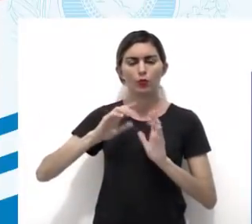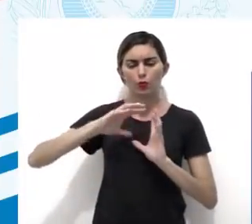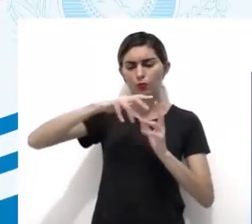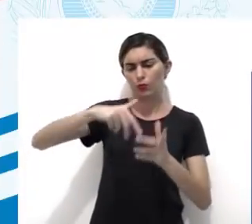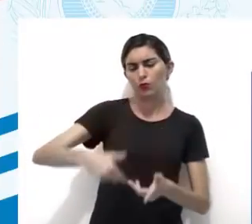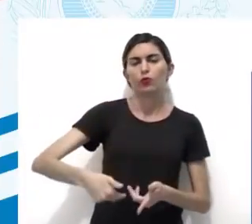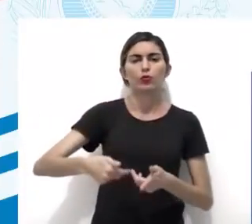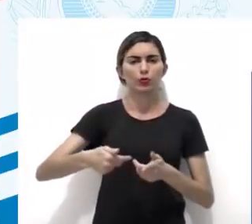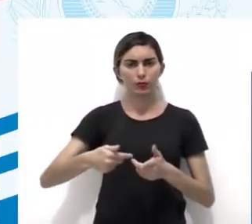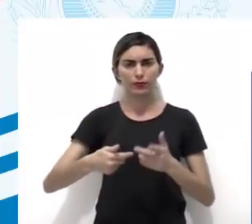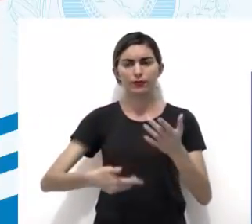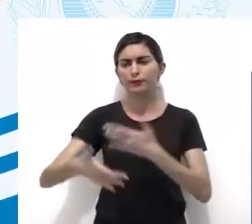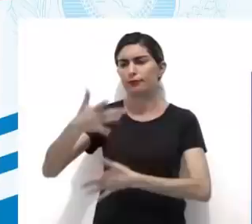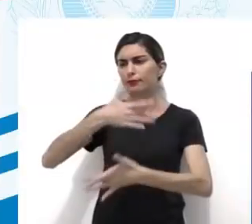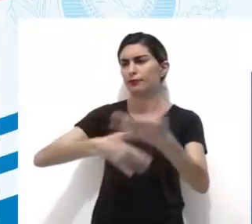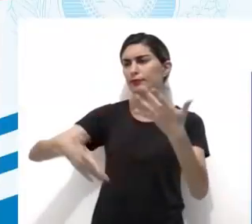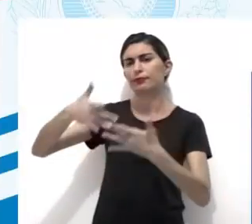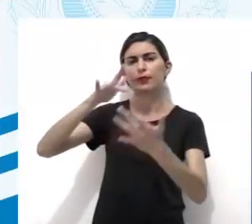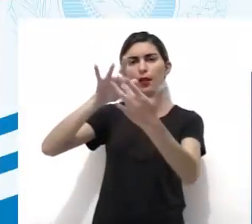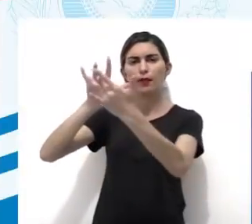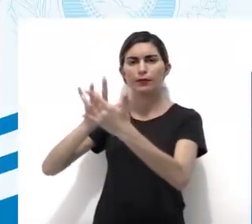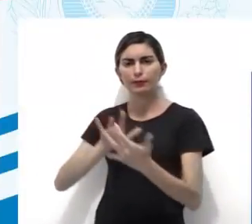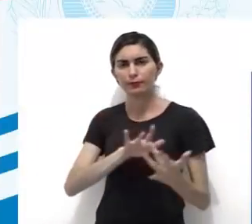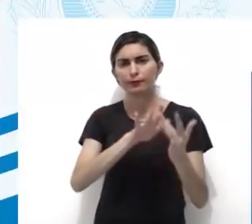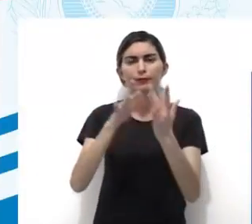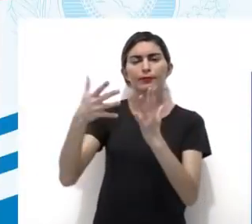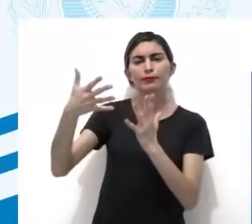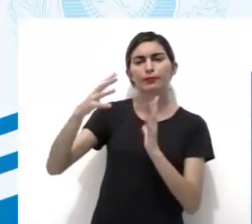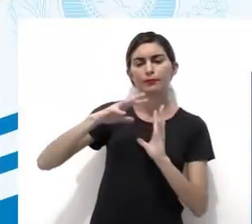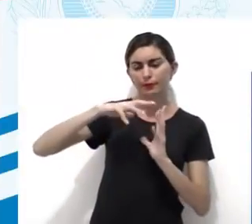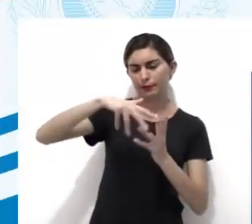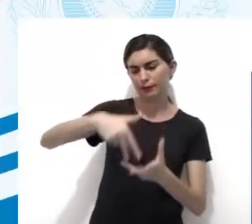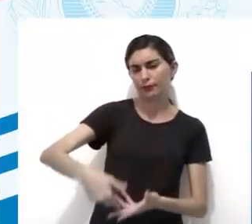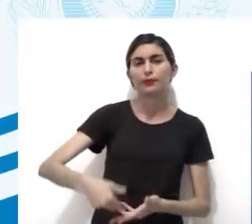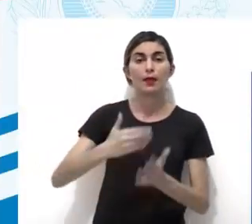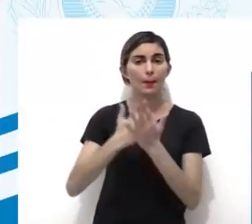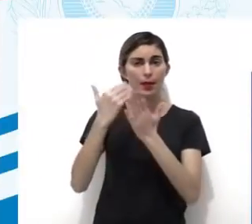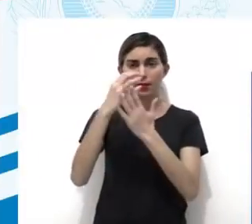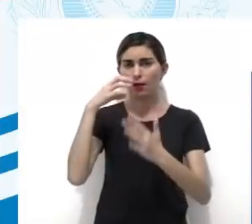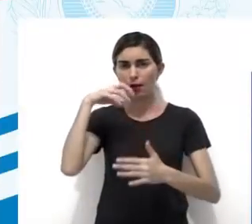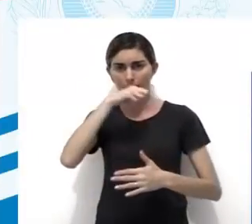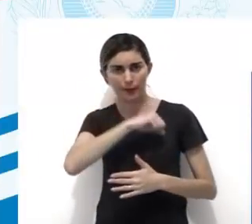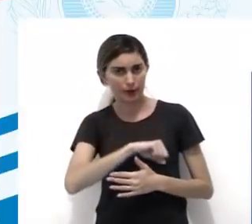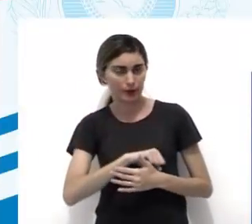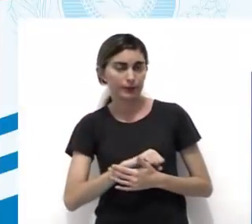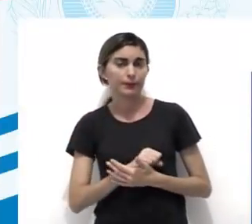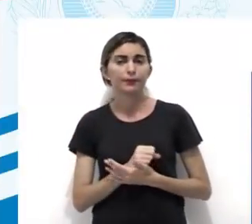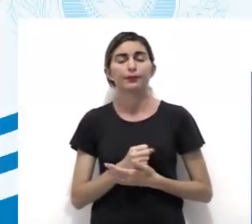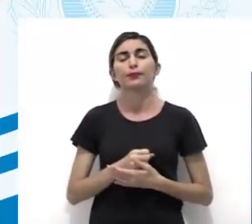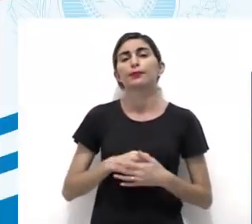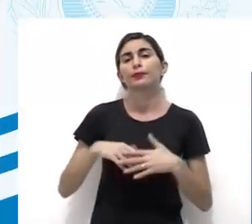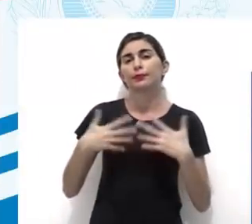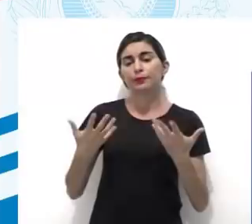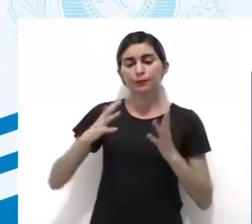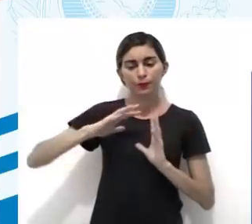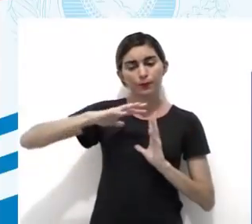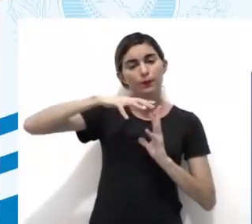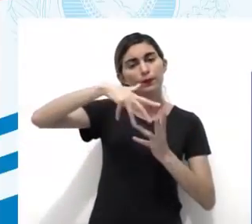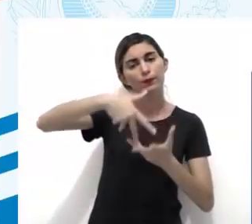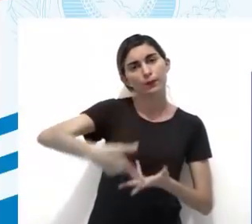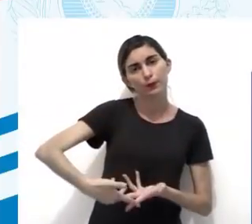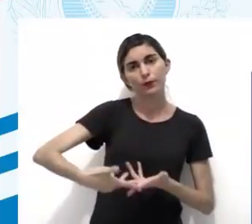está interligado, ou seja, está integrado de forma muito mais rápida, um mundo que